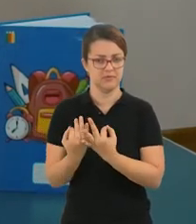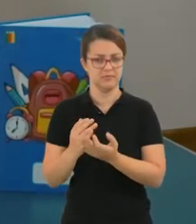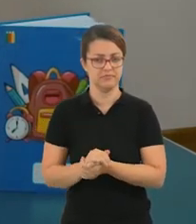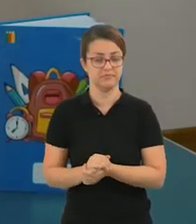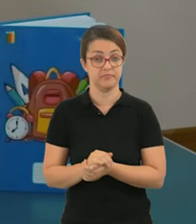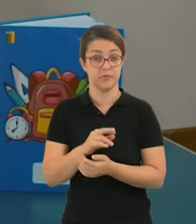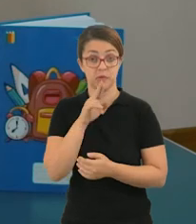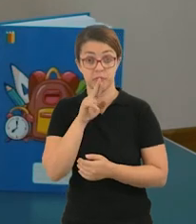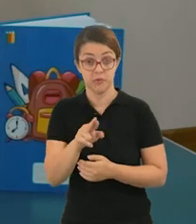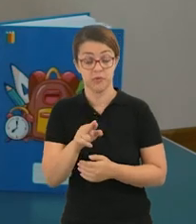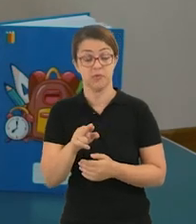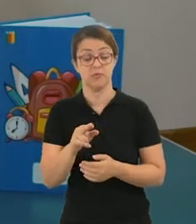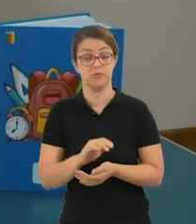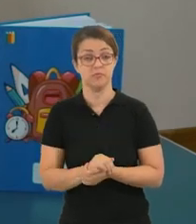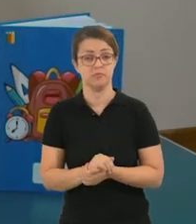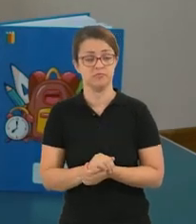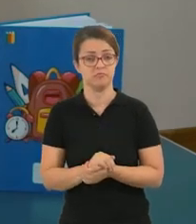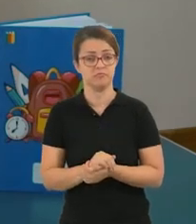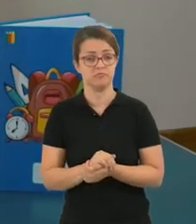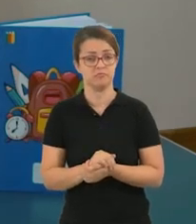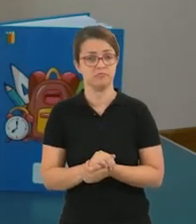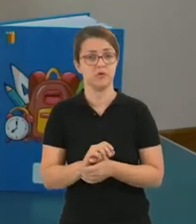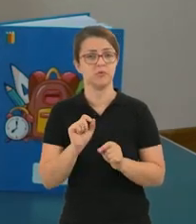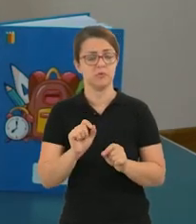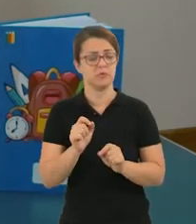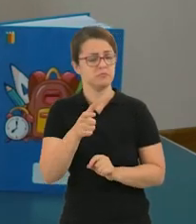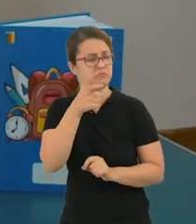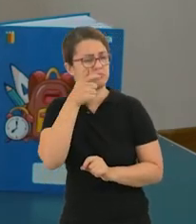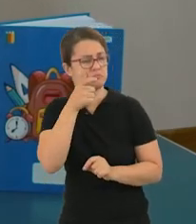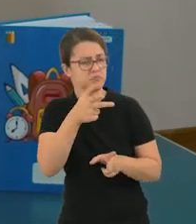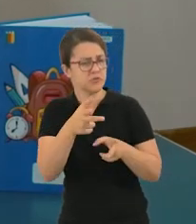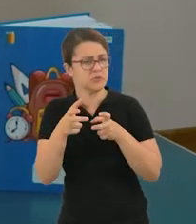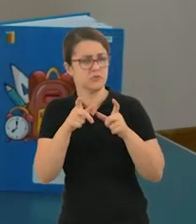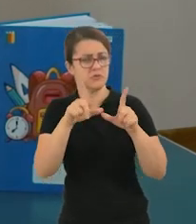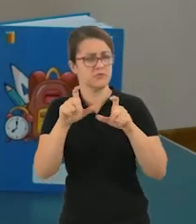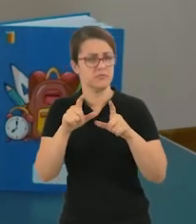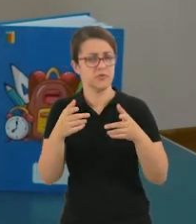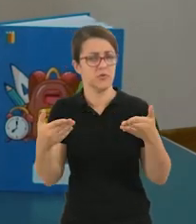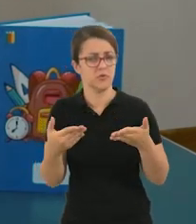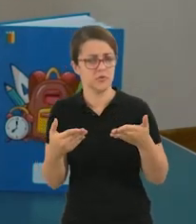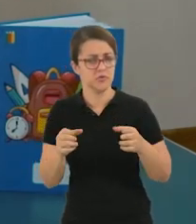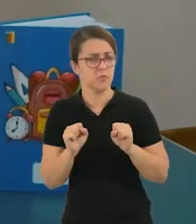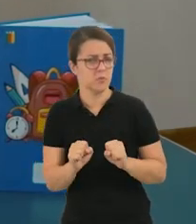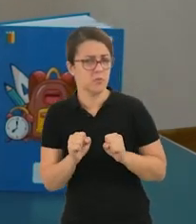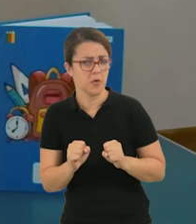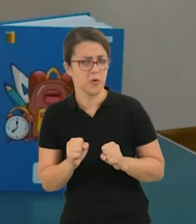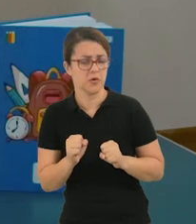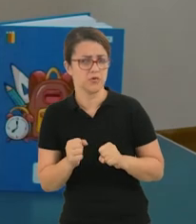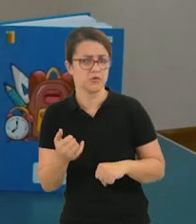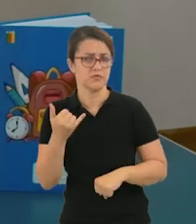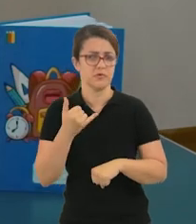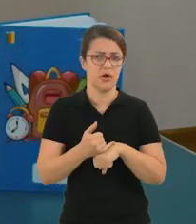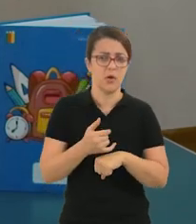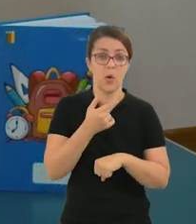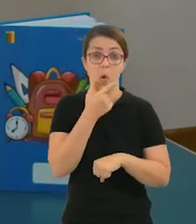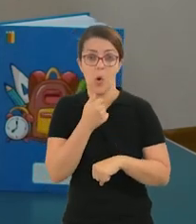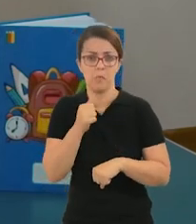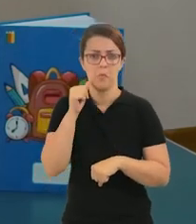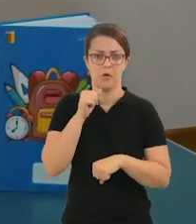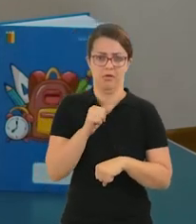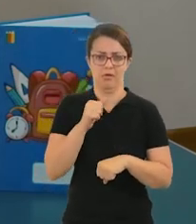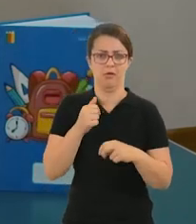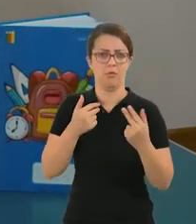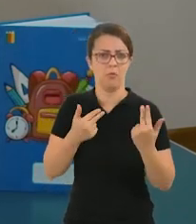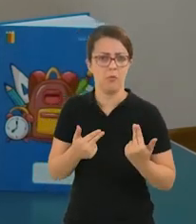Responda. Descreva o que você observou nas fotografias. As famílias de hoje podem ser chefiadas por homens e